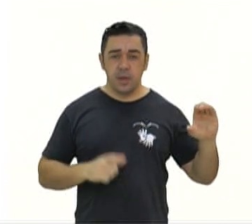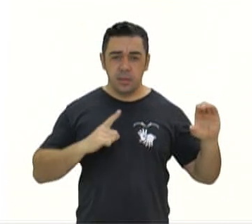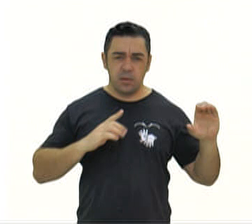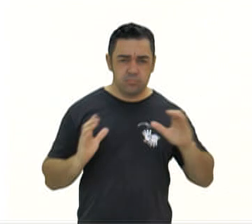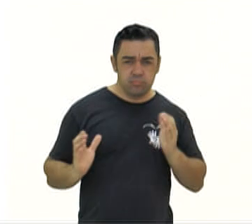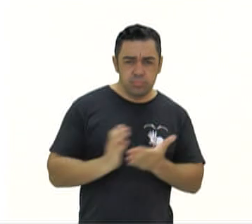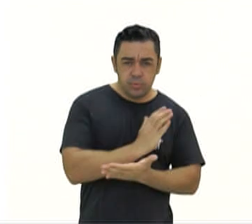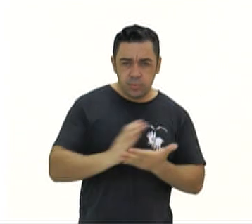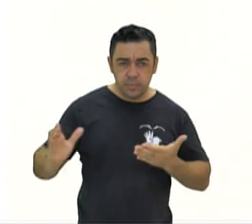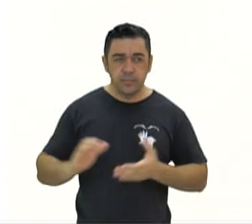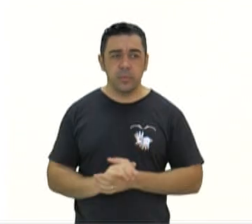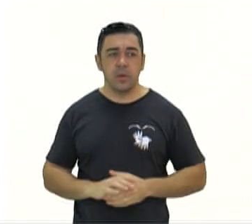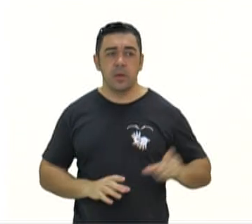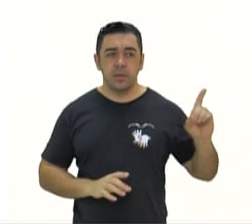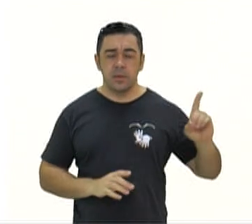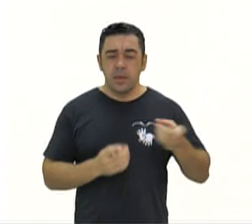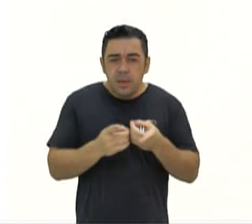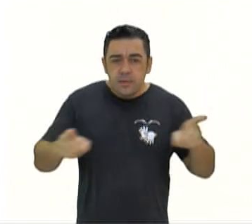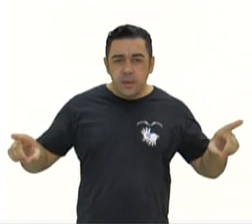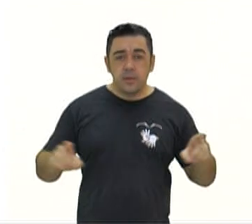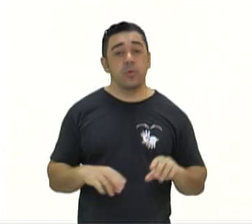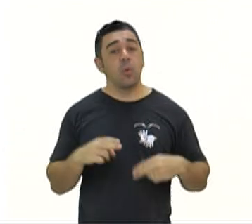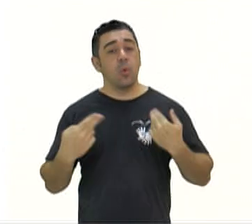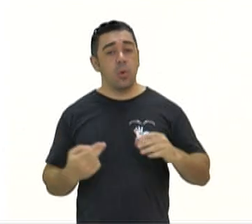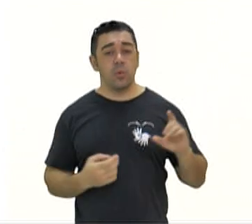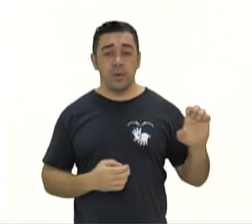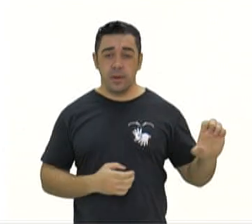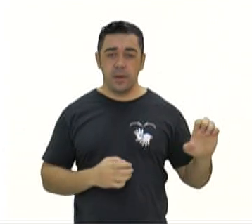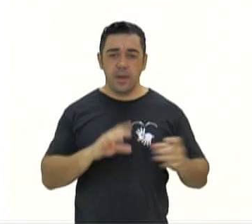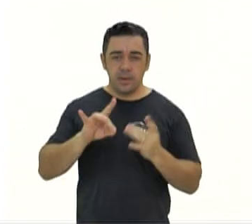D, desertificação. Ou letra E, especiação.